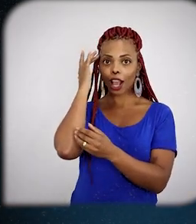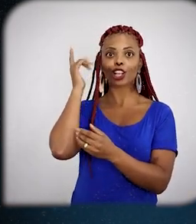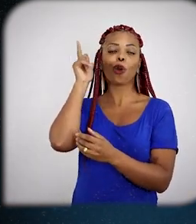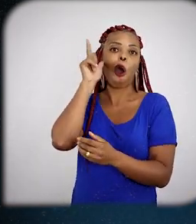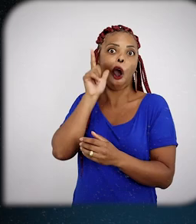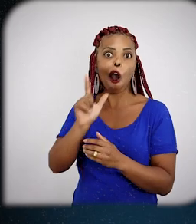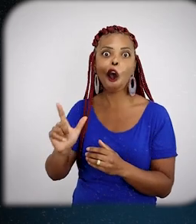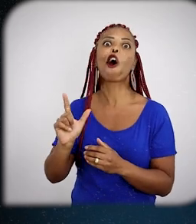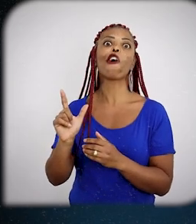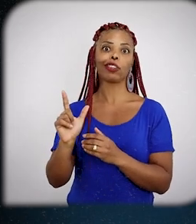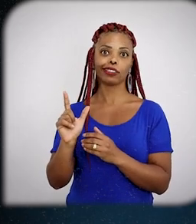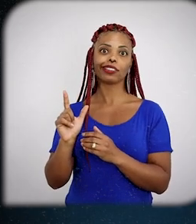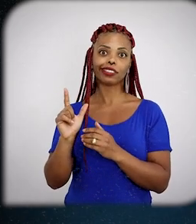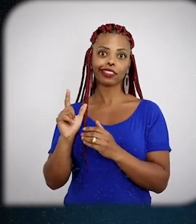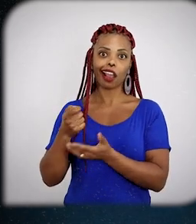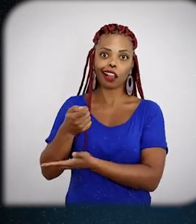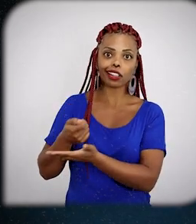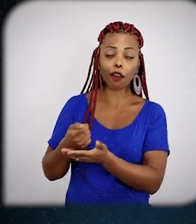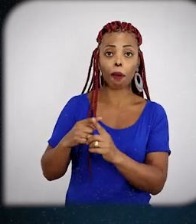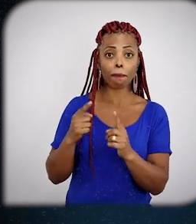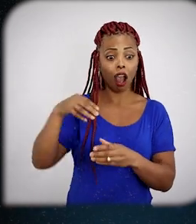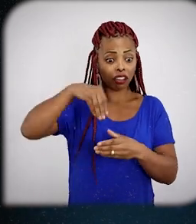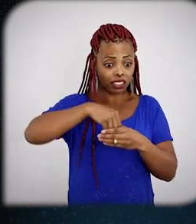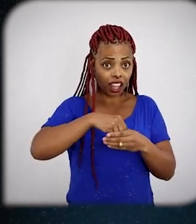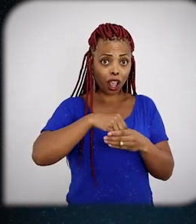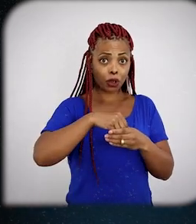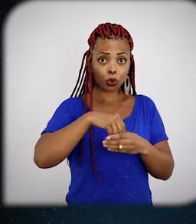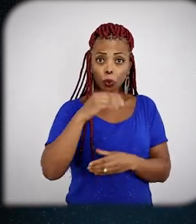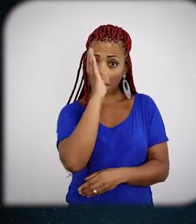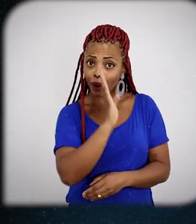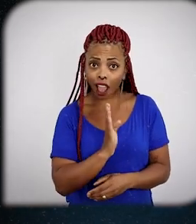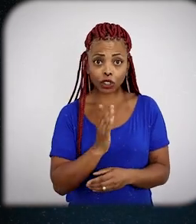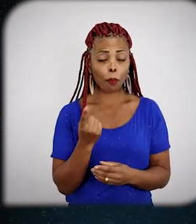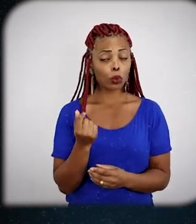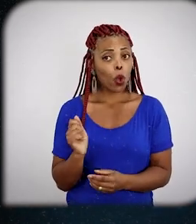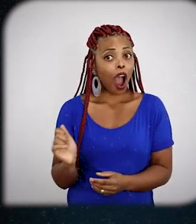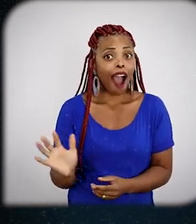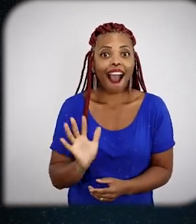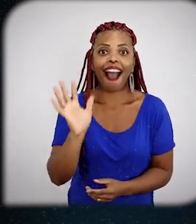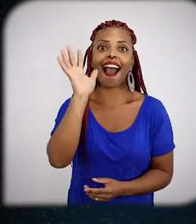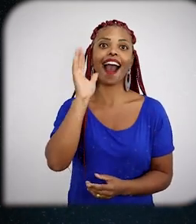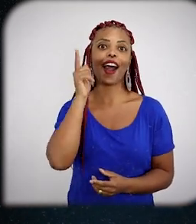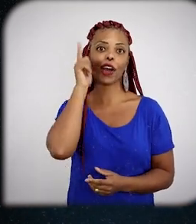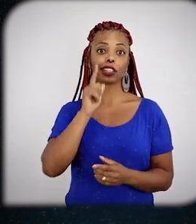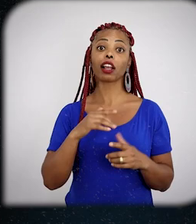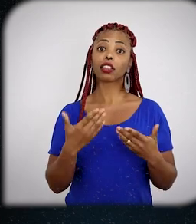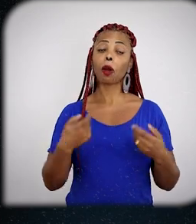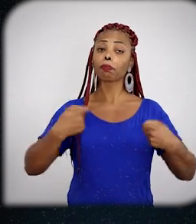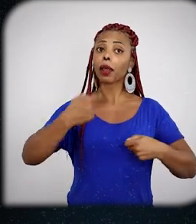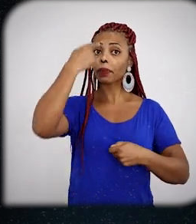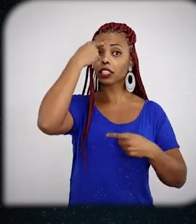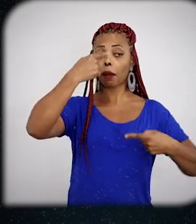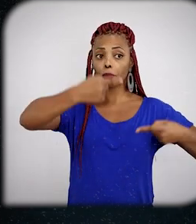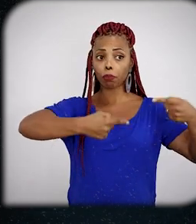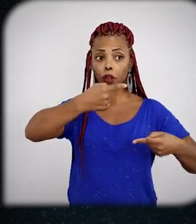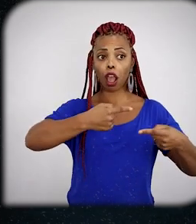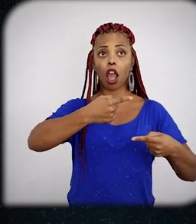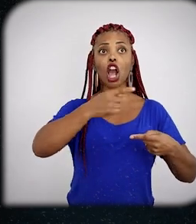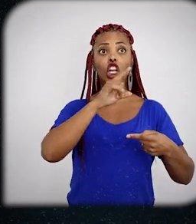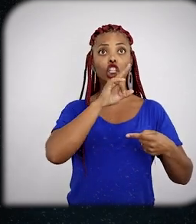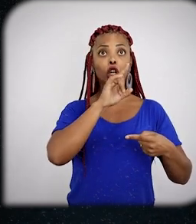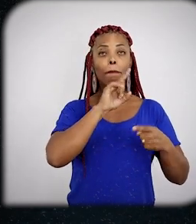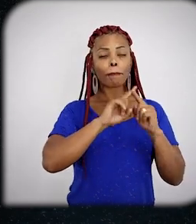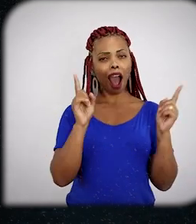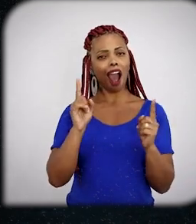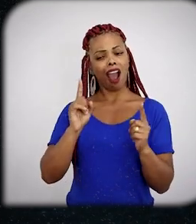O acesso a livro no nosso país é caro para caramba. Então, eu acho que a gente pensa uma política, eu acho, desde bibliotecas, não só